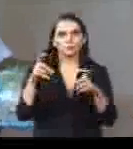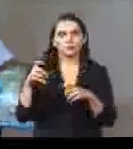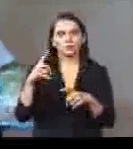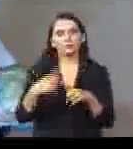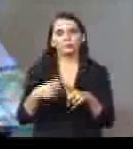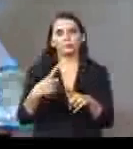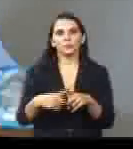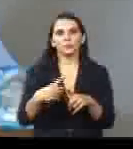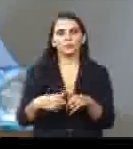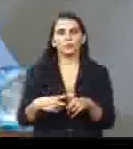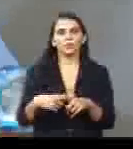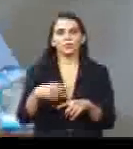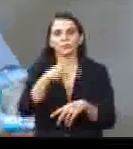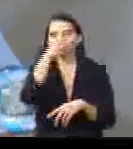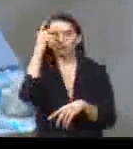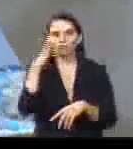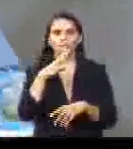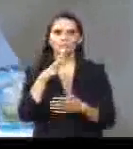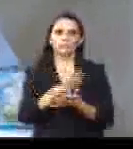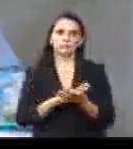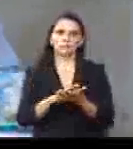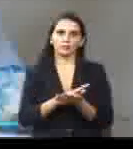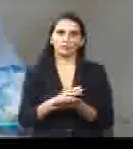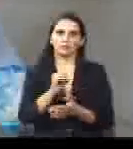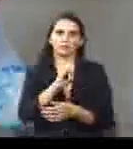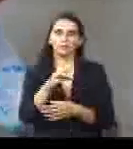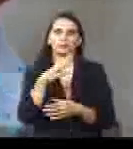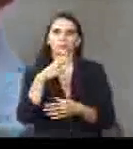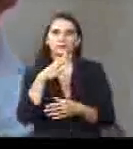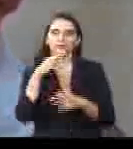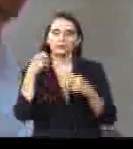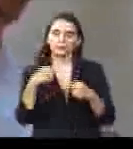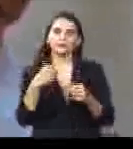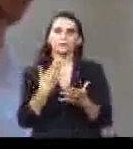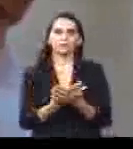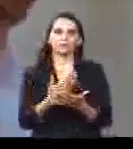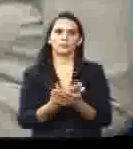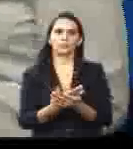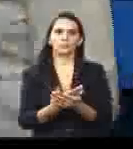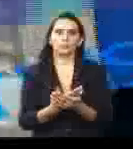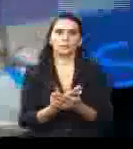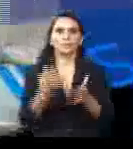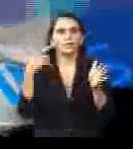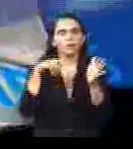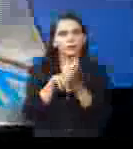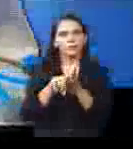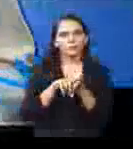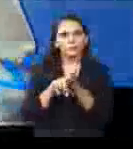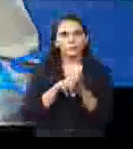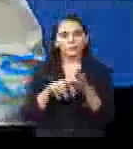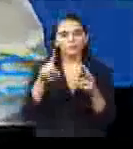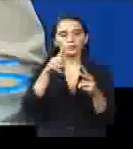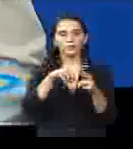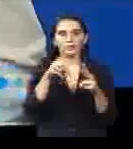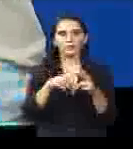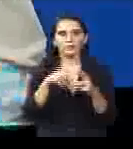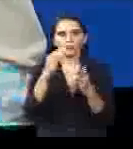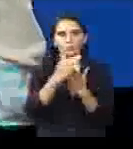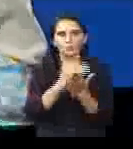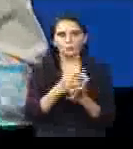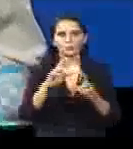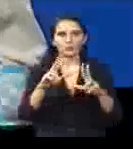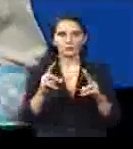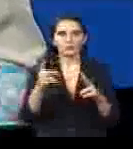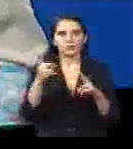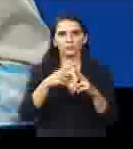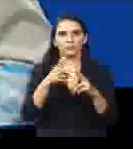Brasil hoje é falta de conhecimento. E a pessoa, para ter conhecimento, tem que ter estudo, né? A linha de pesquisa possui 2 projetos.